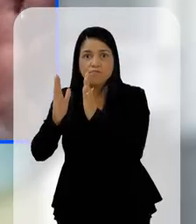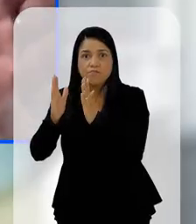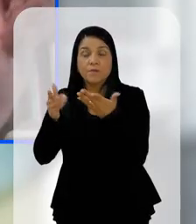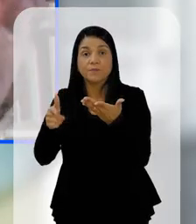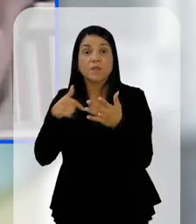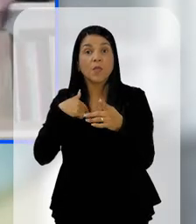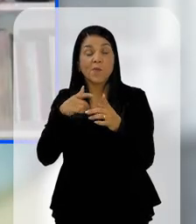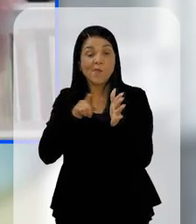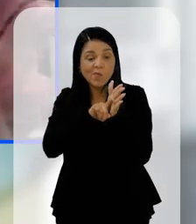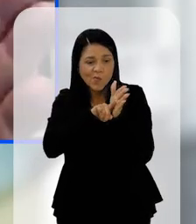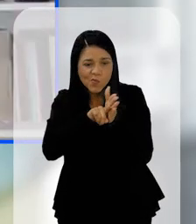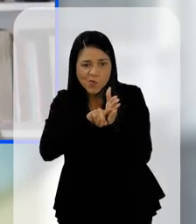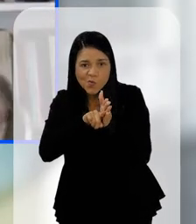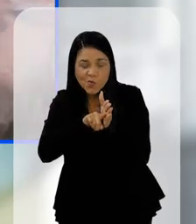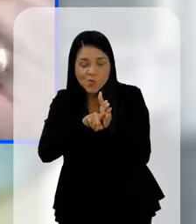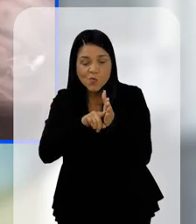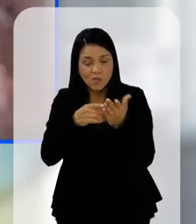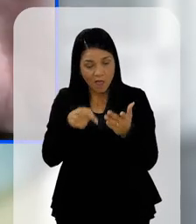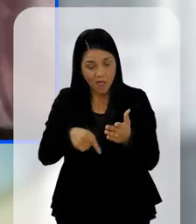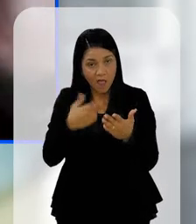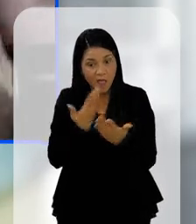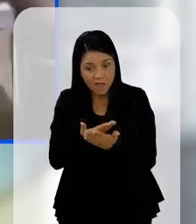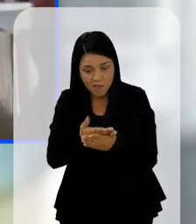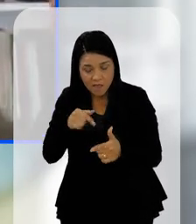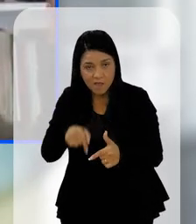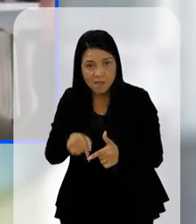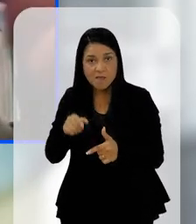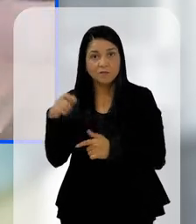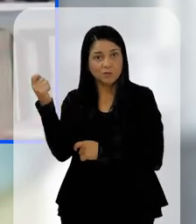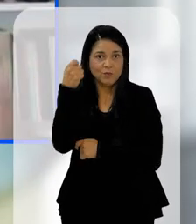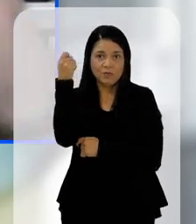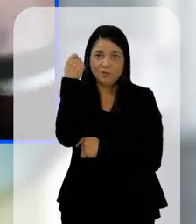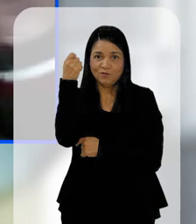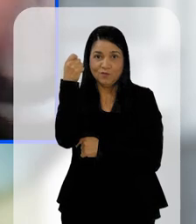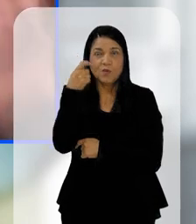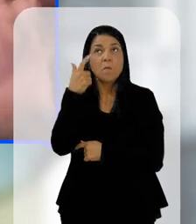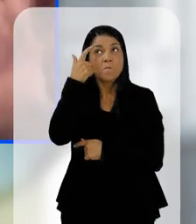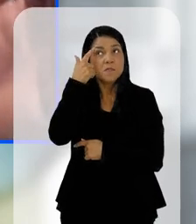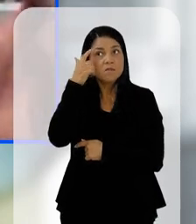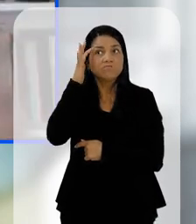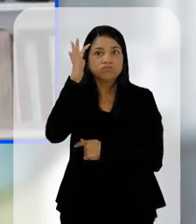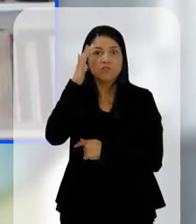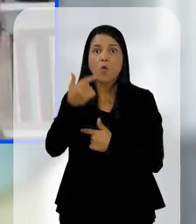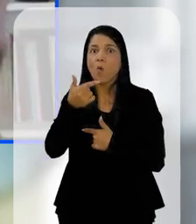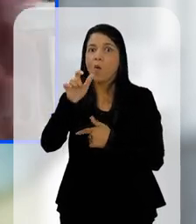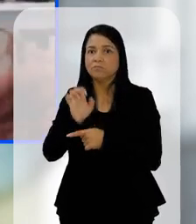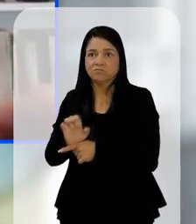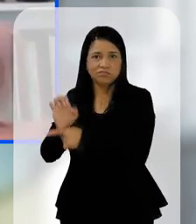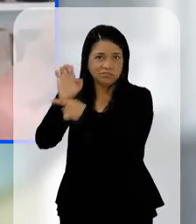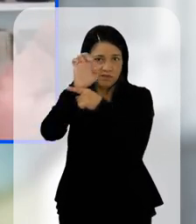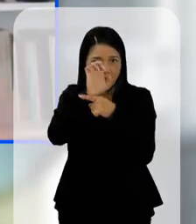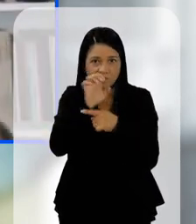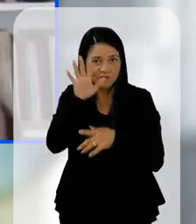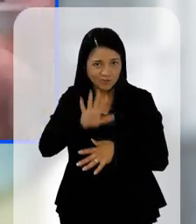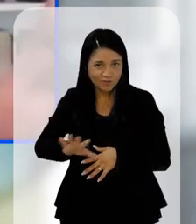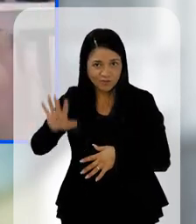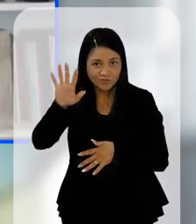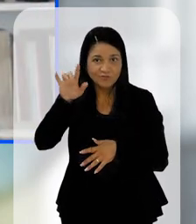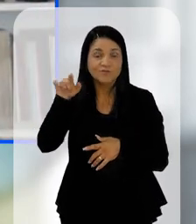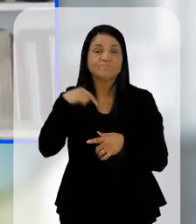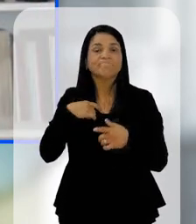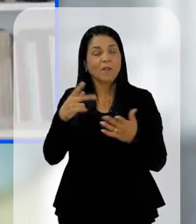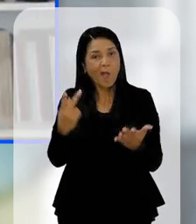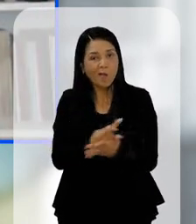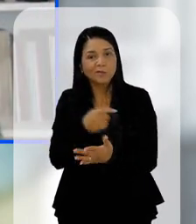uma projeção que eu fiz para cá, imaginando que isso poderia acontecer em outras regiões do estado. E finalmente, ou de